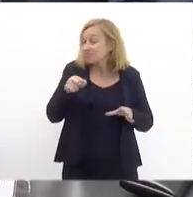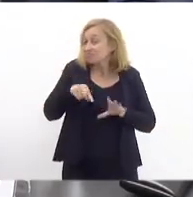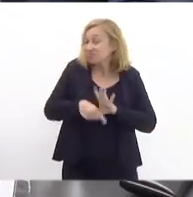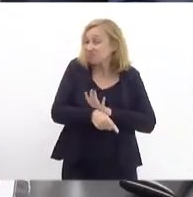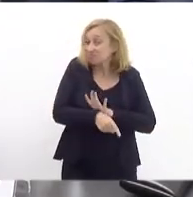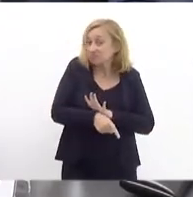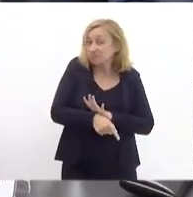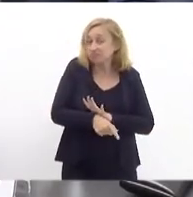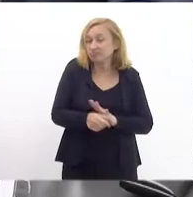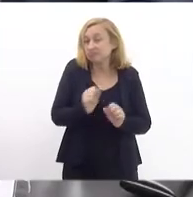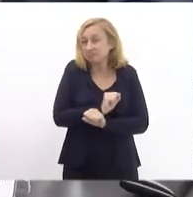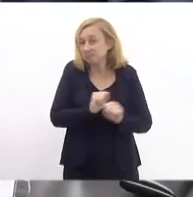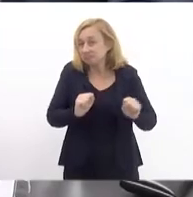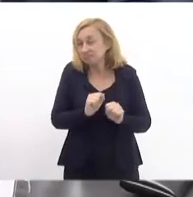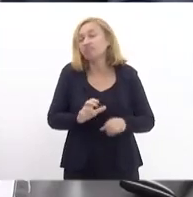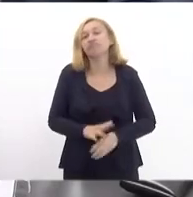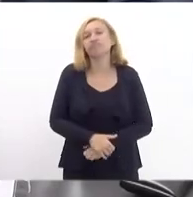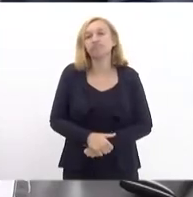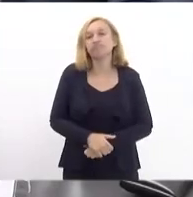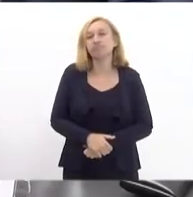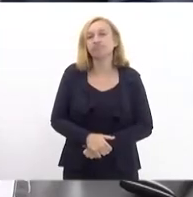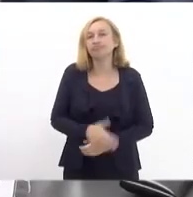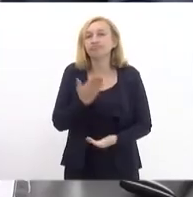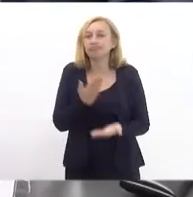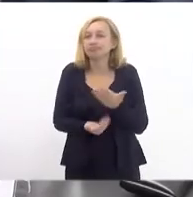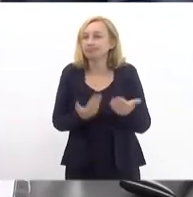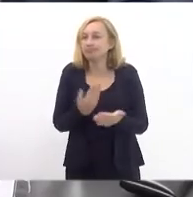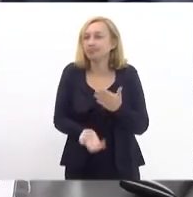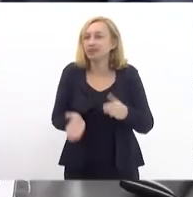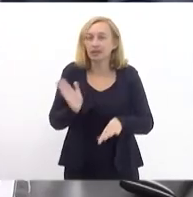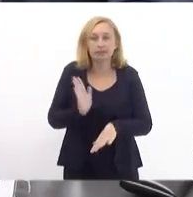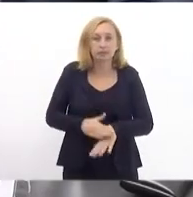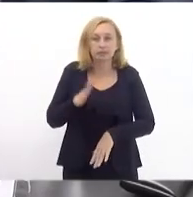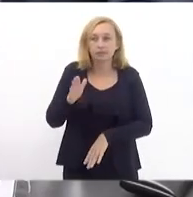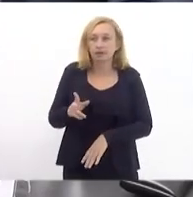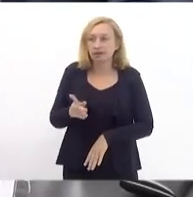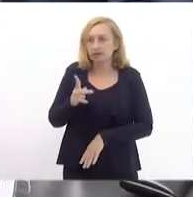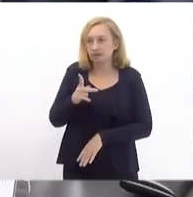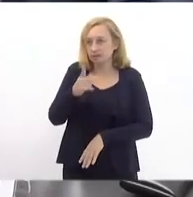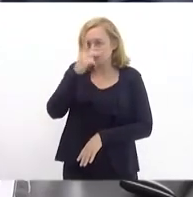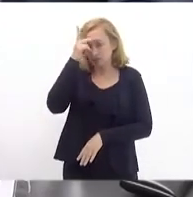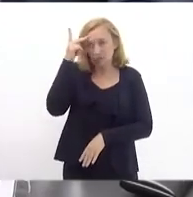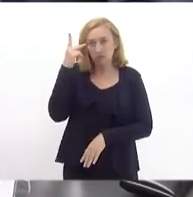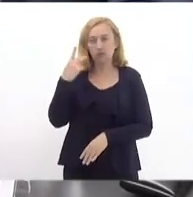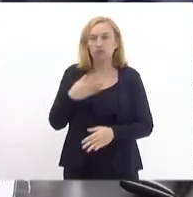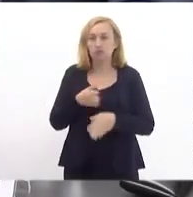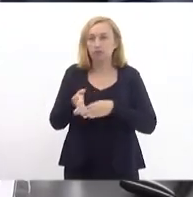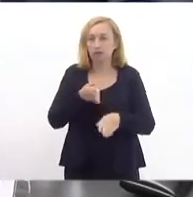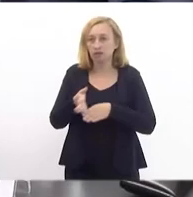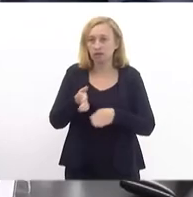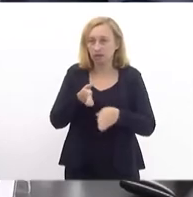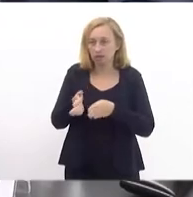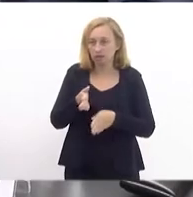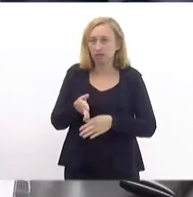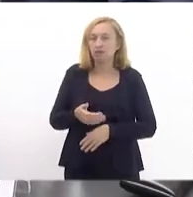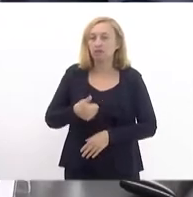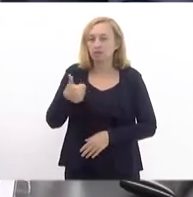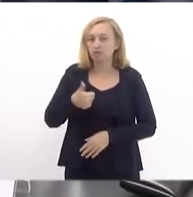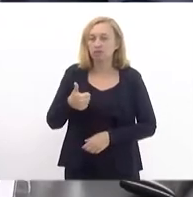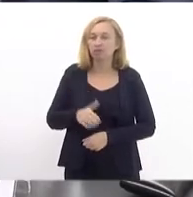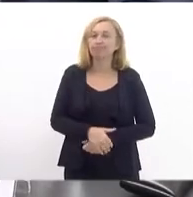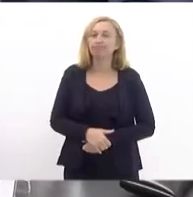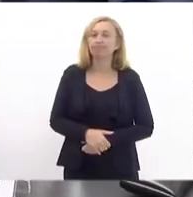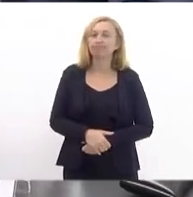cara é impossível. Impossível que vai se perder mais demanda ainda. Então, primeiro cenário, é